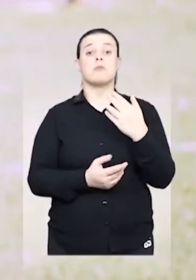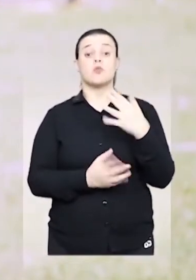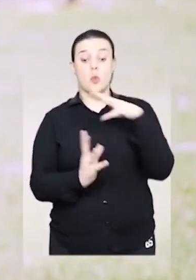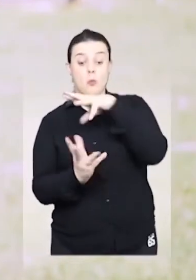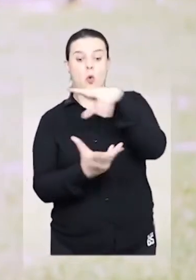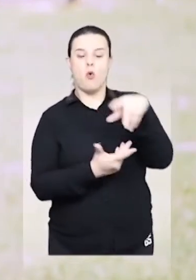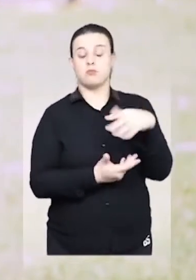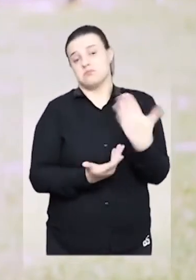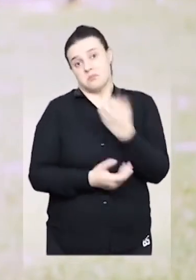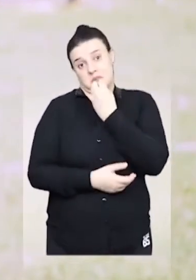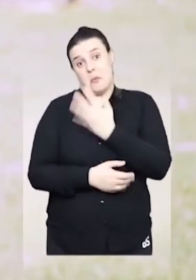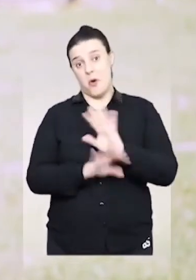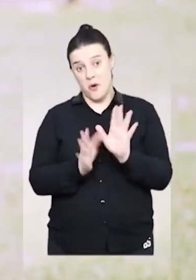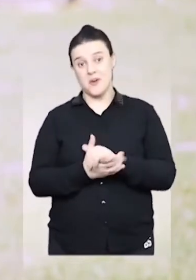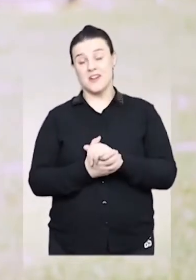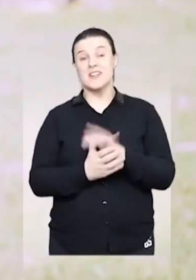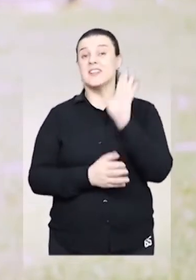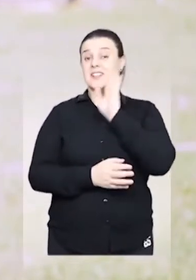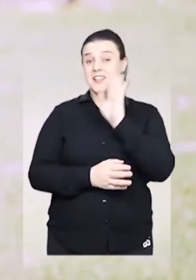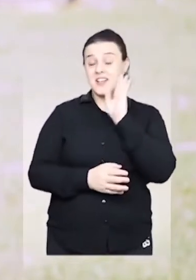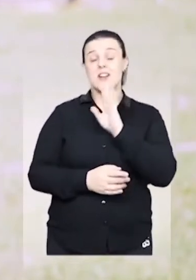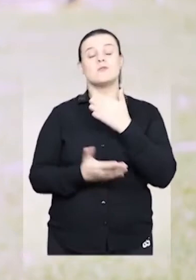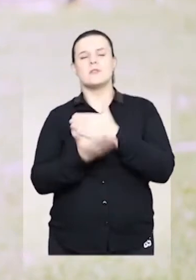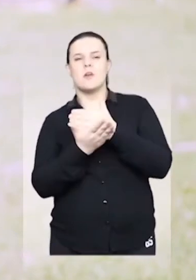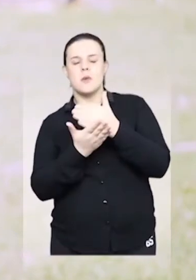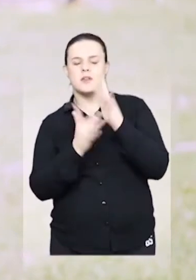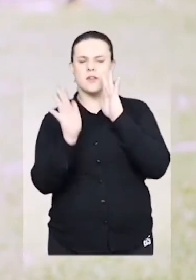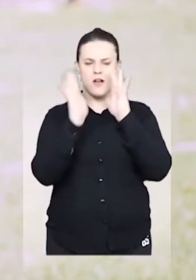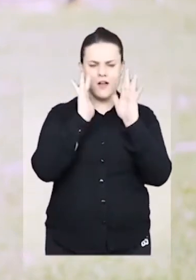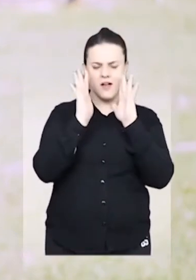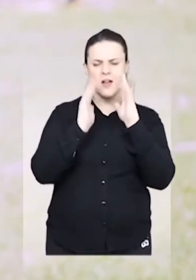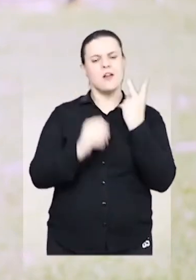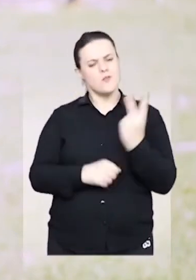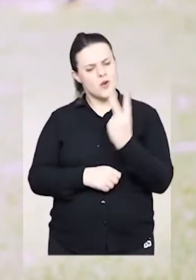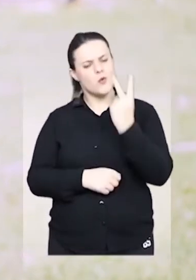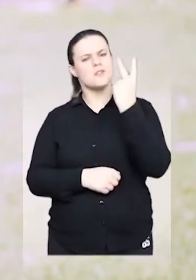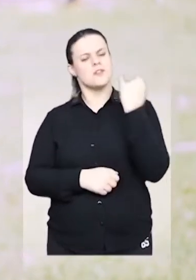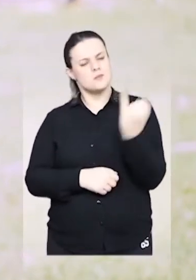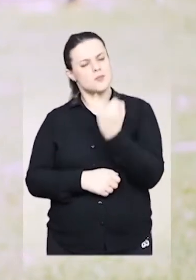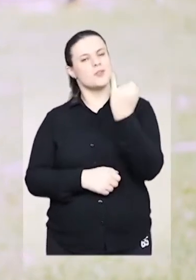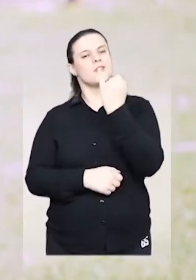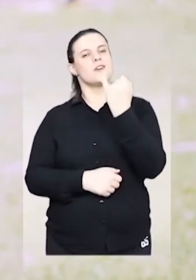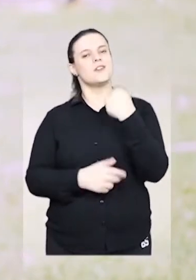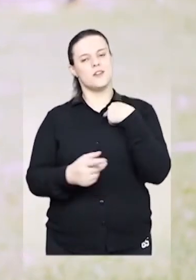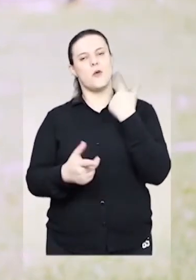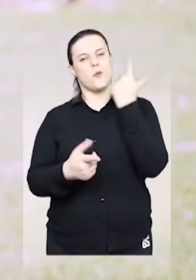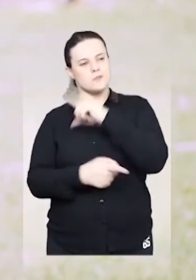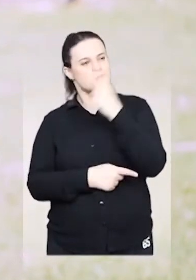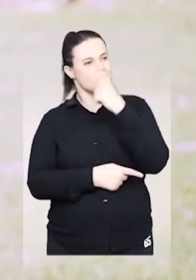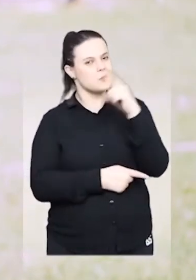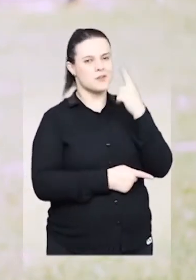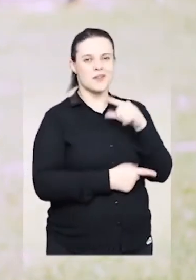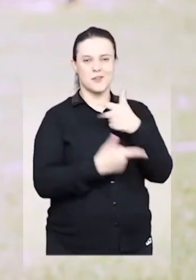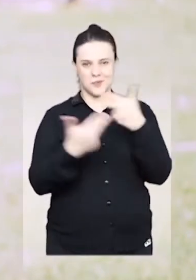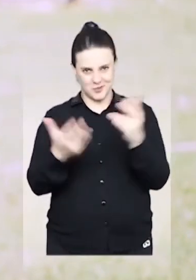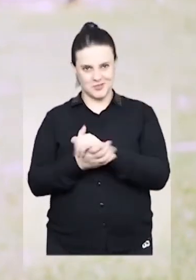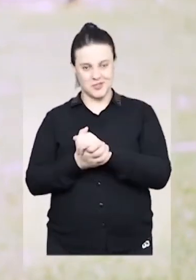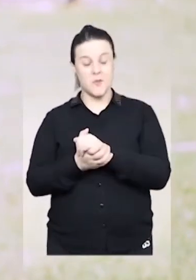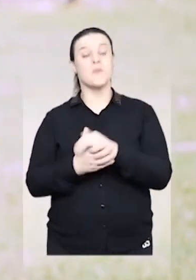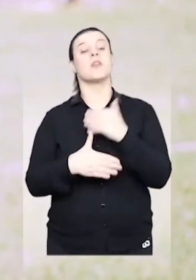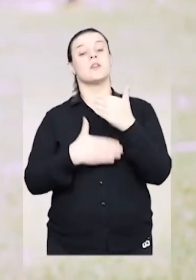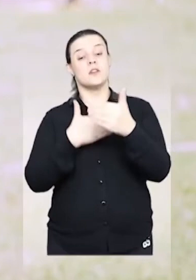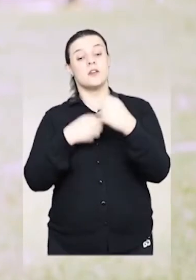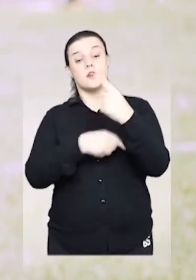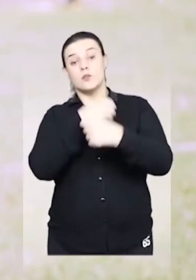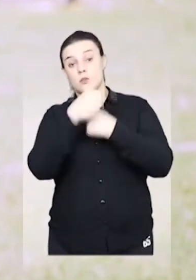do mundo. E é muito legal, e aí você começa a valorizar um pouco mais as suas conquistas. E aí,